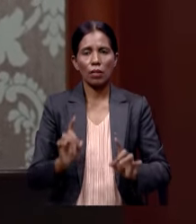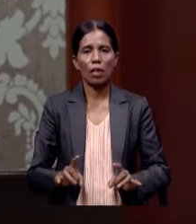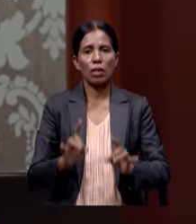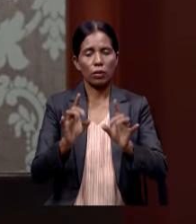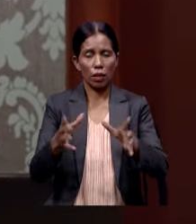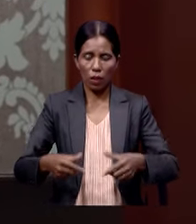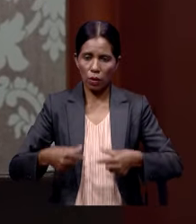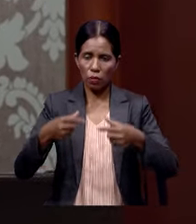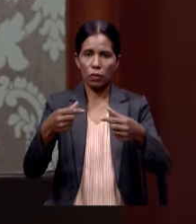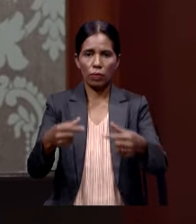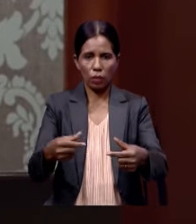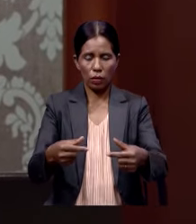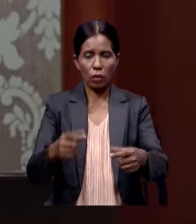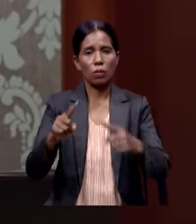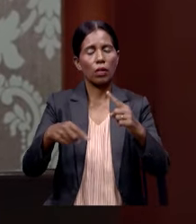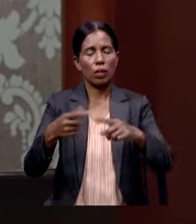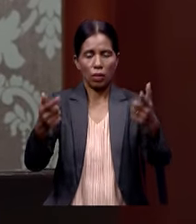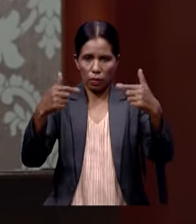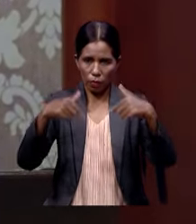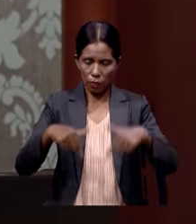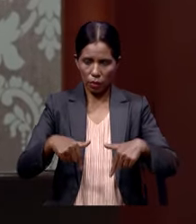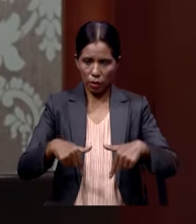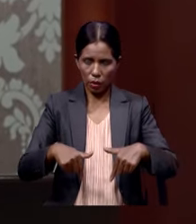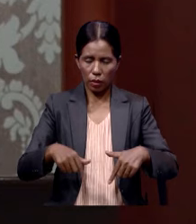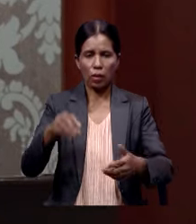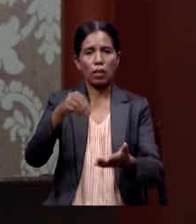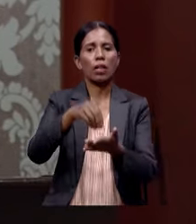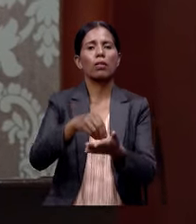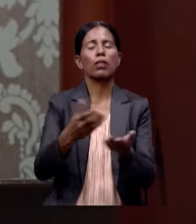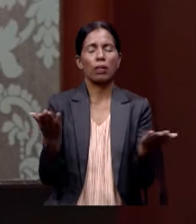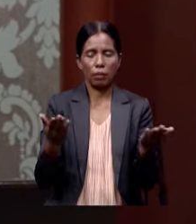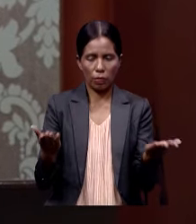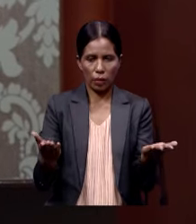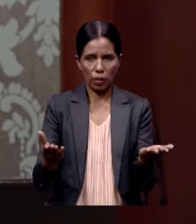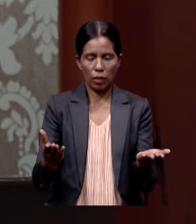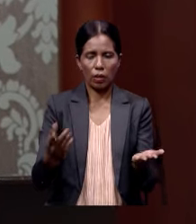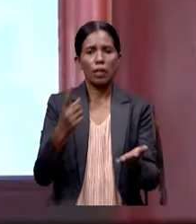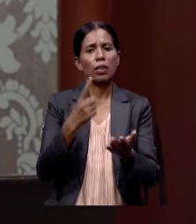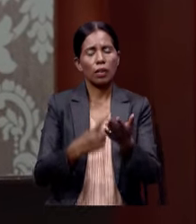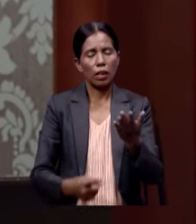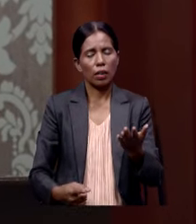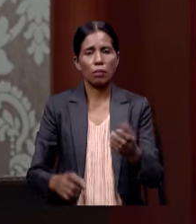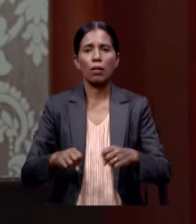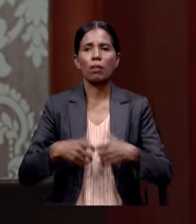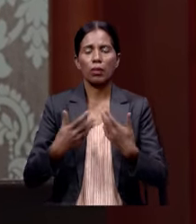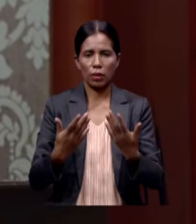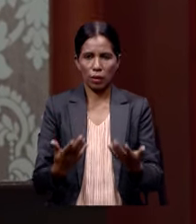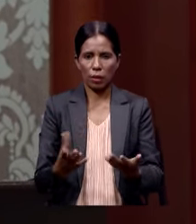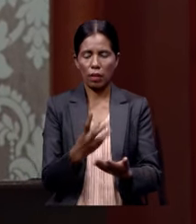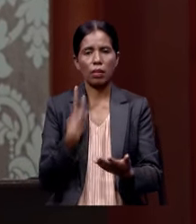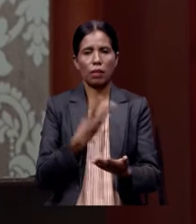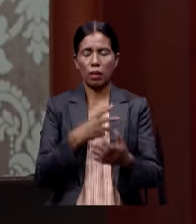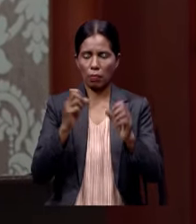oferece o Anhira Tomai sei a porta RNB. E medida saída ou em Samaka e